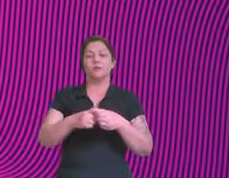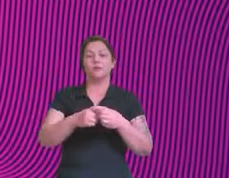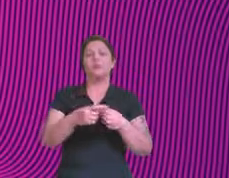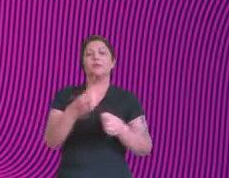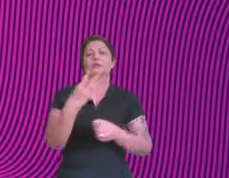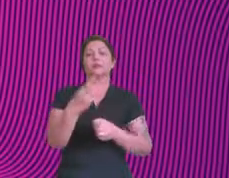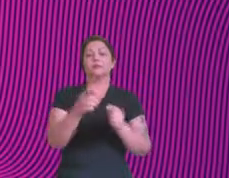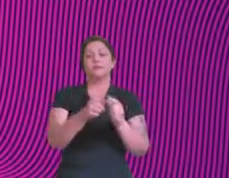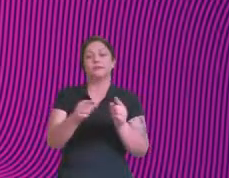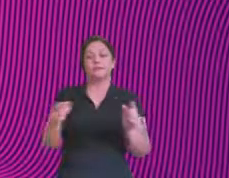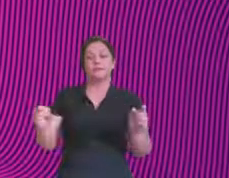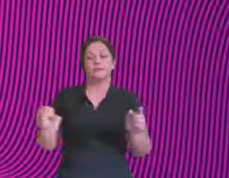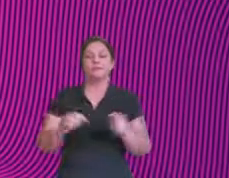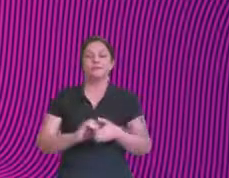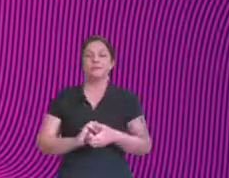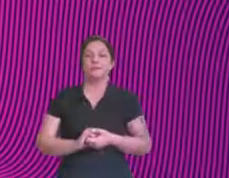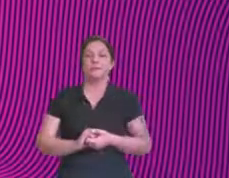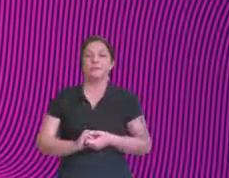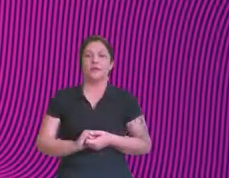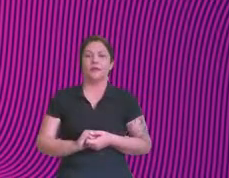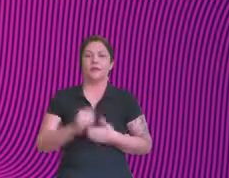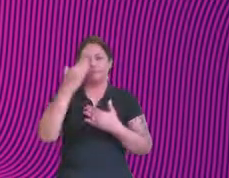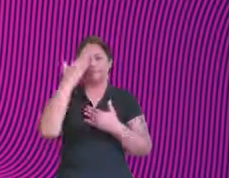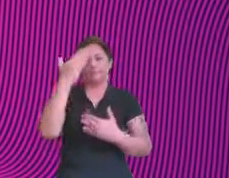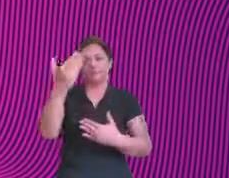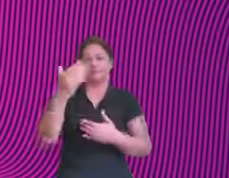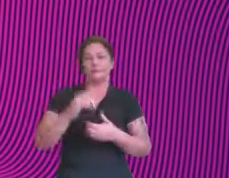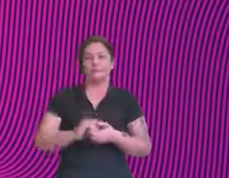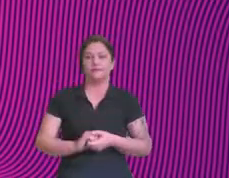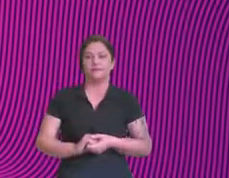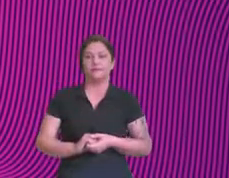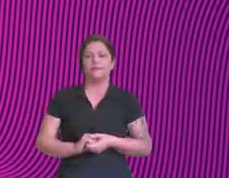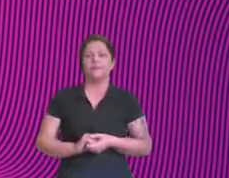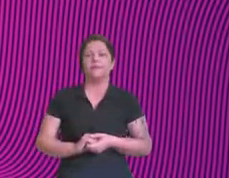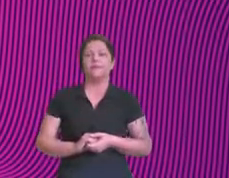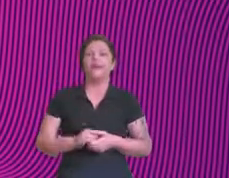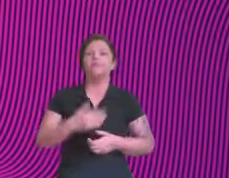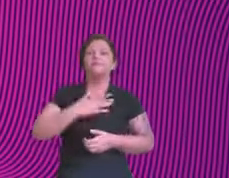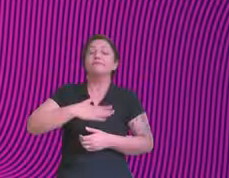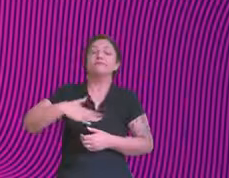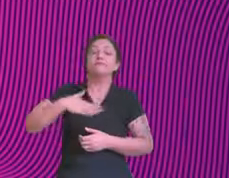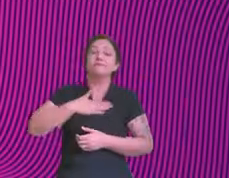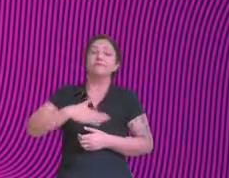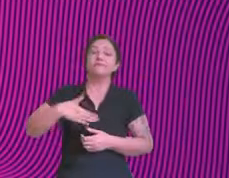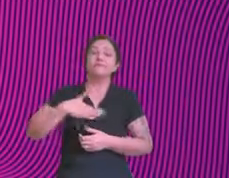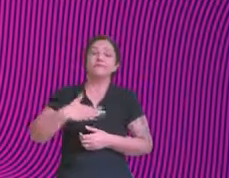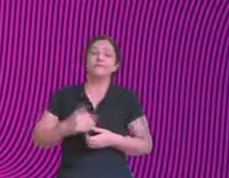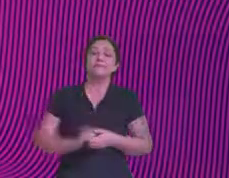Obrigada. Eu agradeço. Tá? Foi um prazer. Obrigada, bom dia.